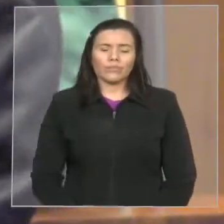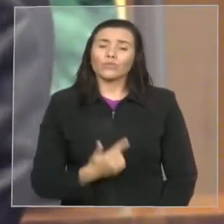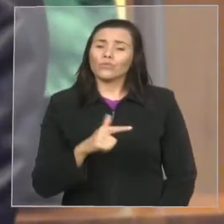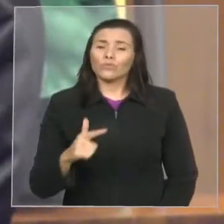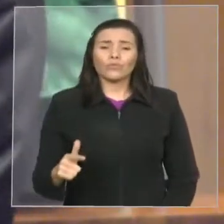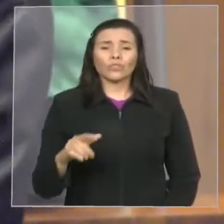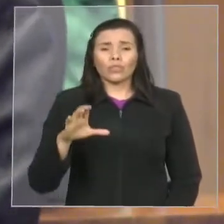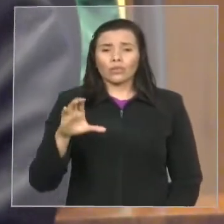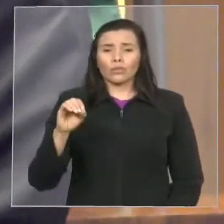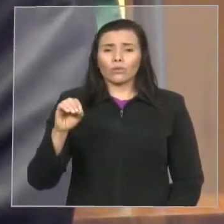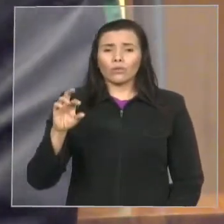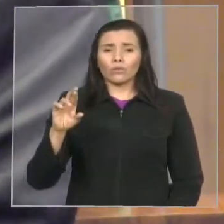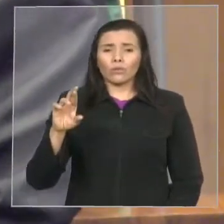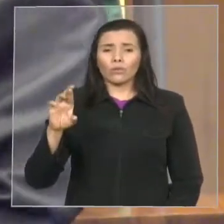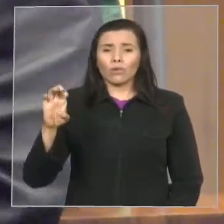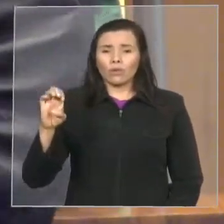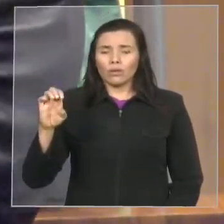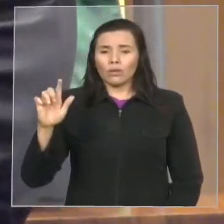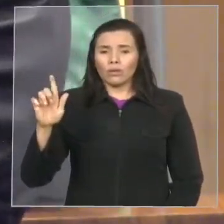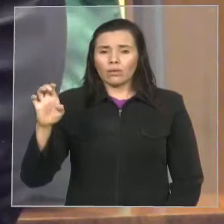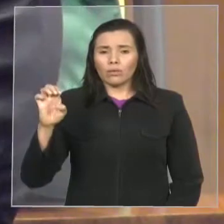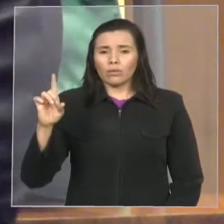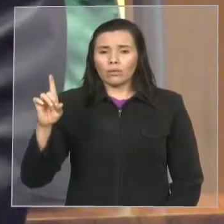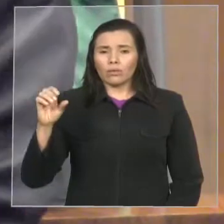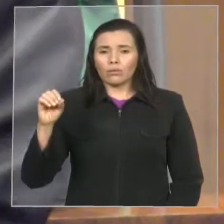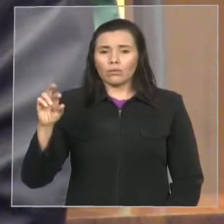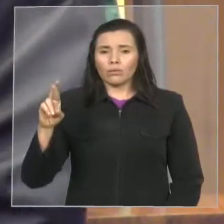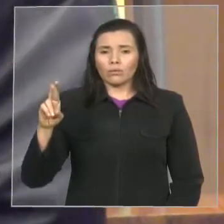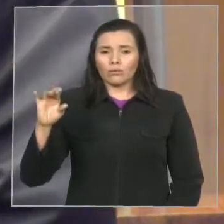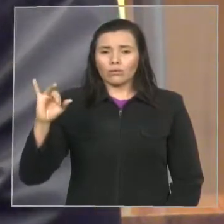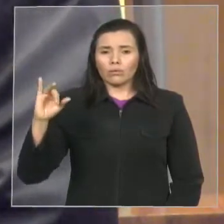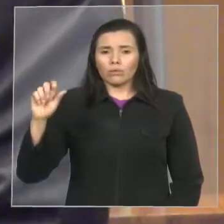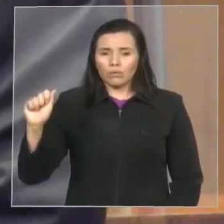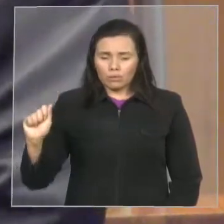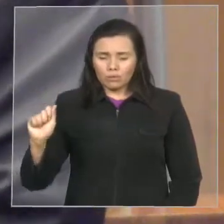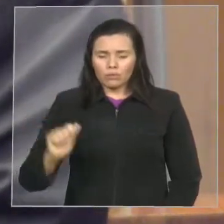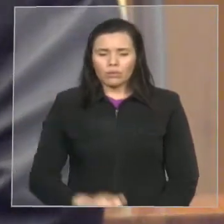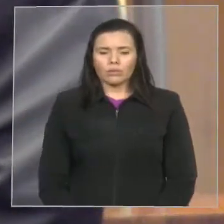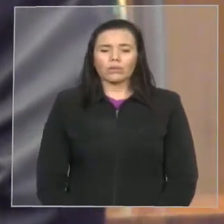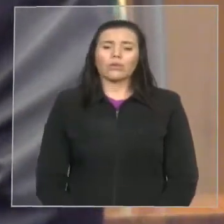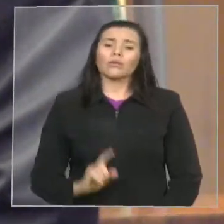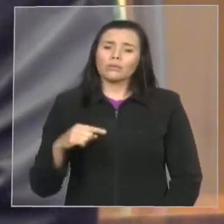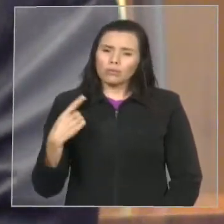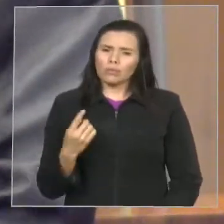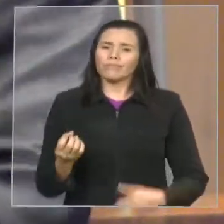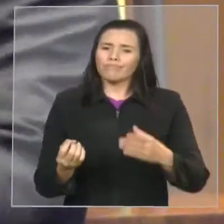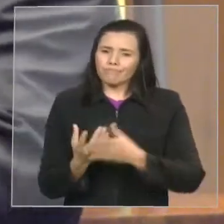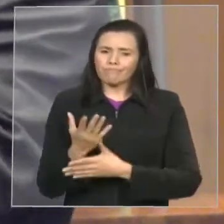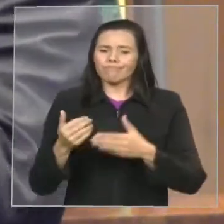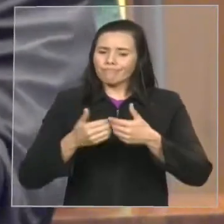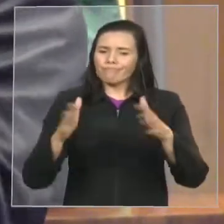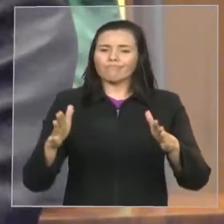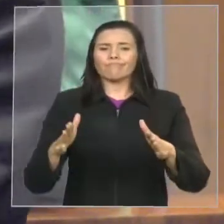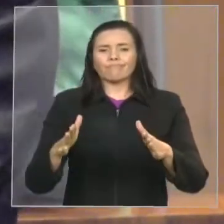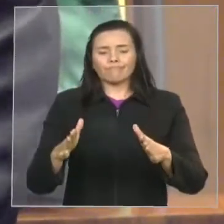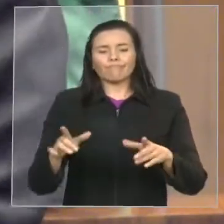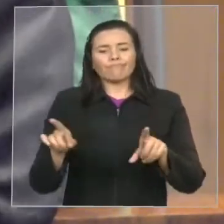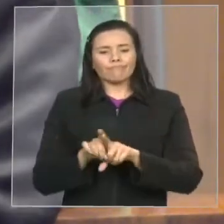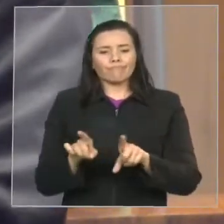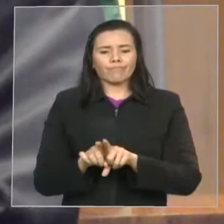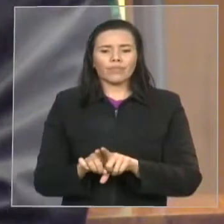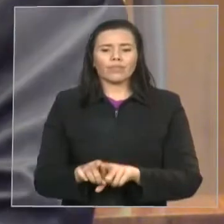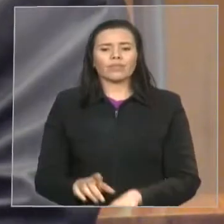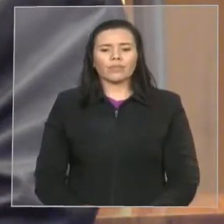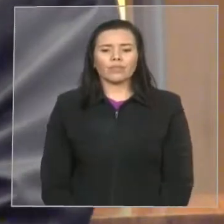a corregedoria, aí que foi trazido também a Polícia Militar, o Corpo de Bombeiros e a Polícia Civil para trabalhar em um só